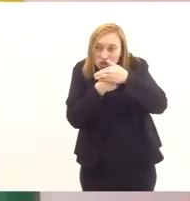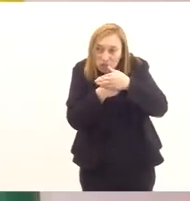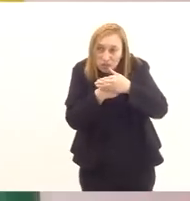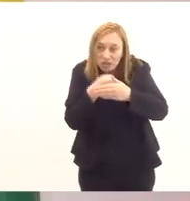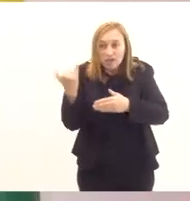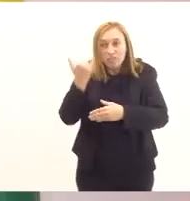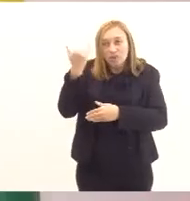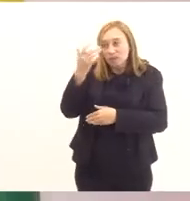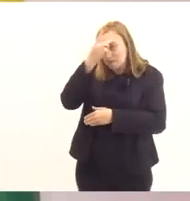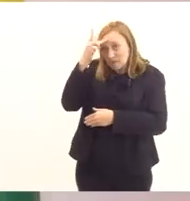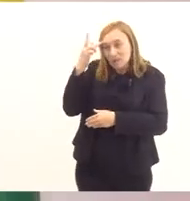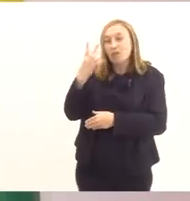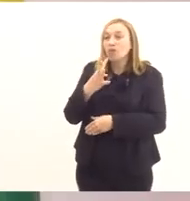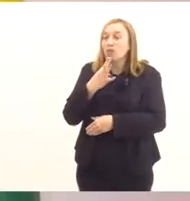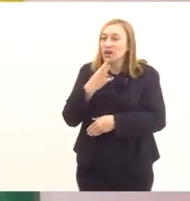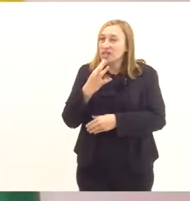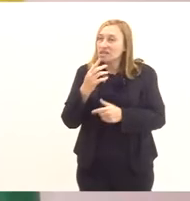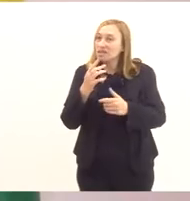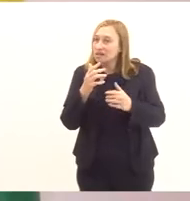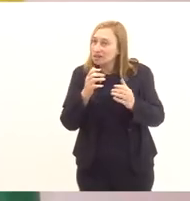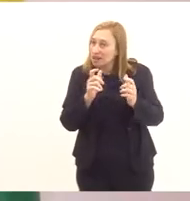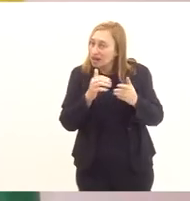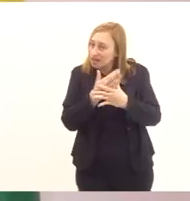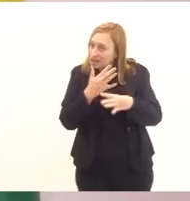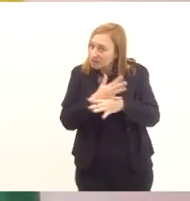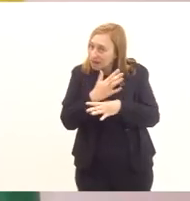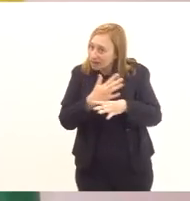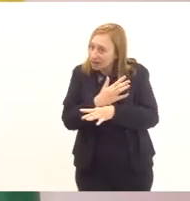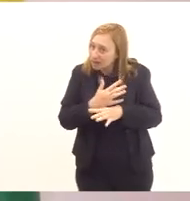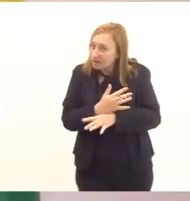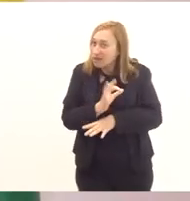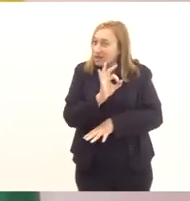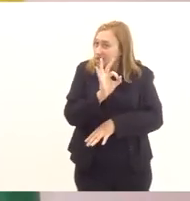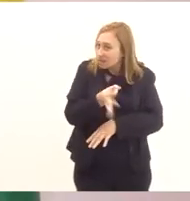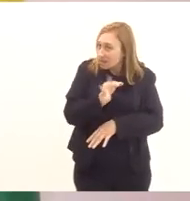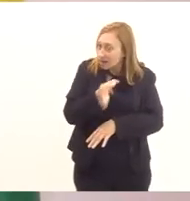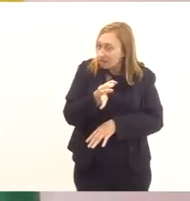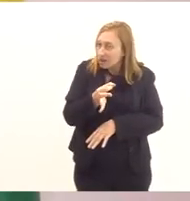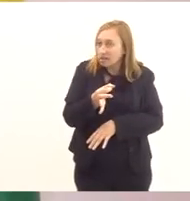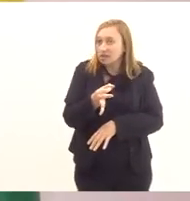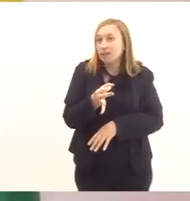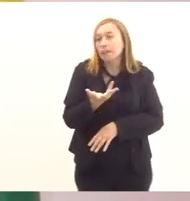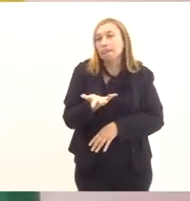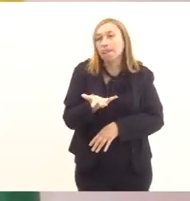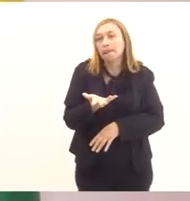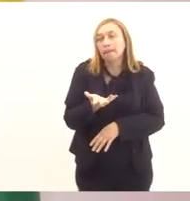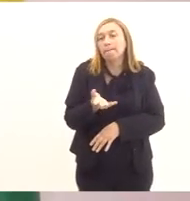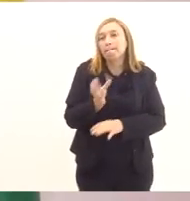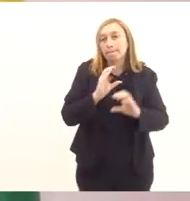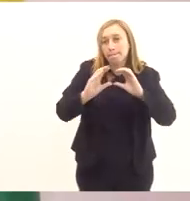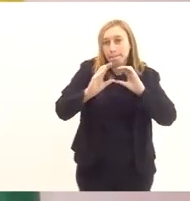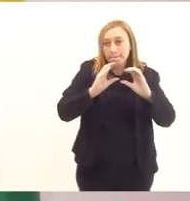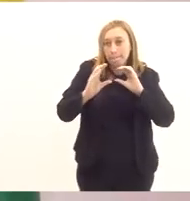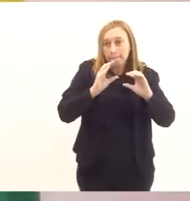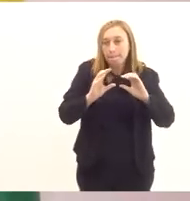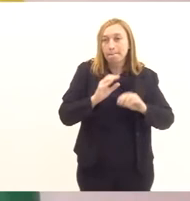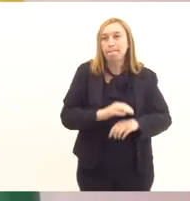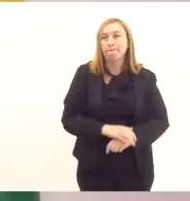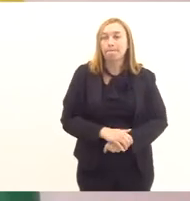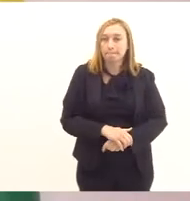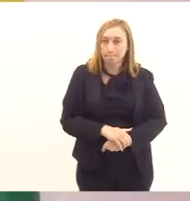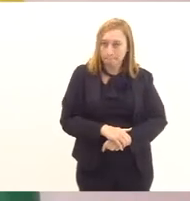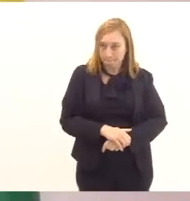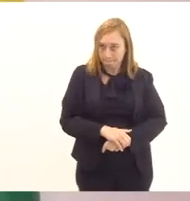tem alguém que conheça a cidade efetivamente e aí a gente comunica então e coloca